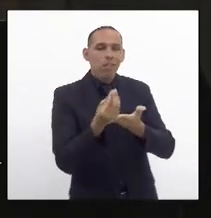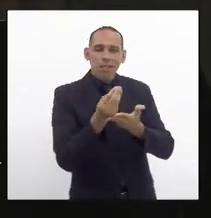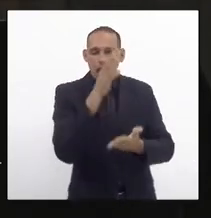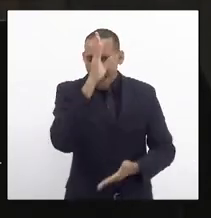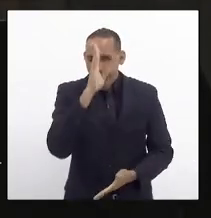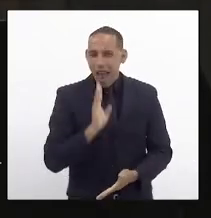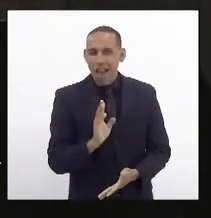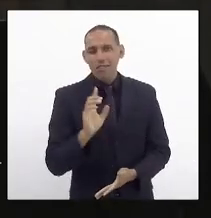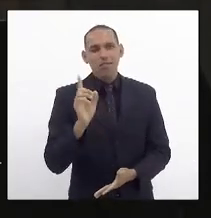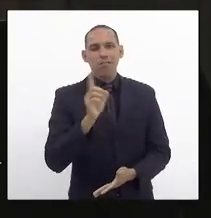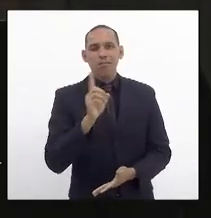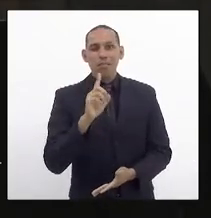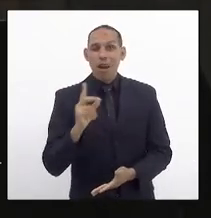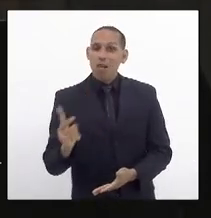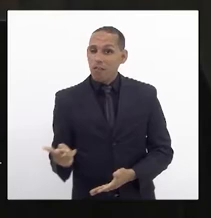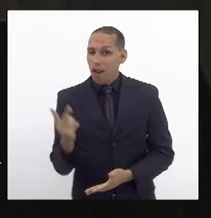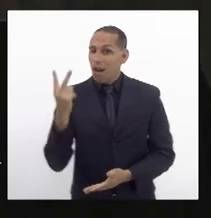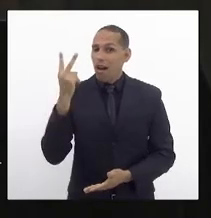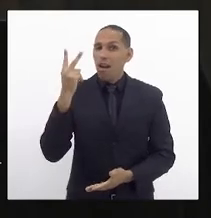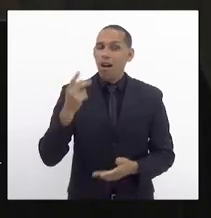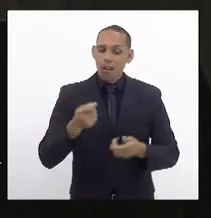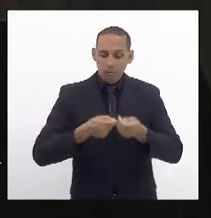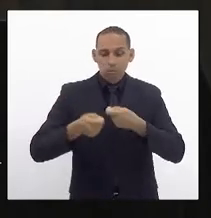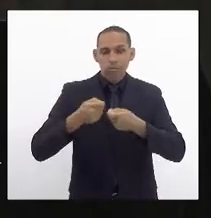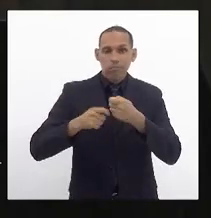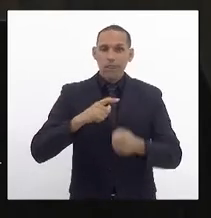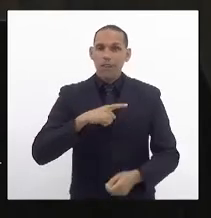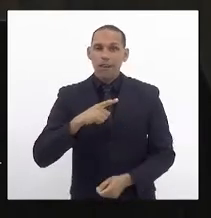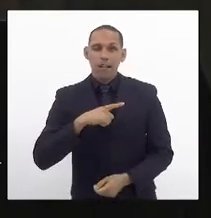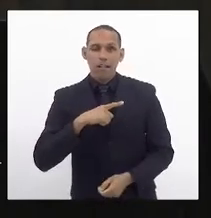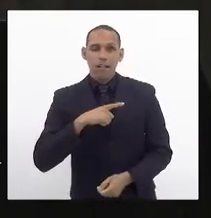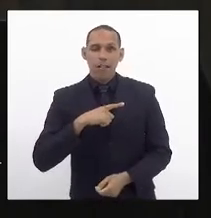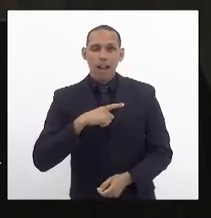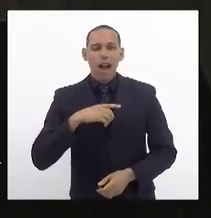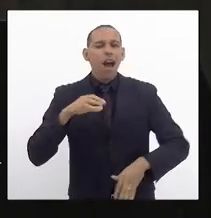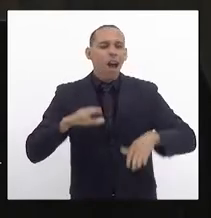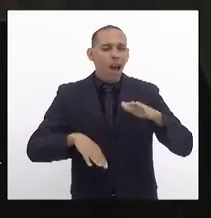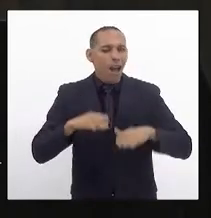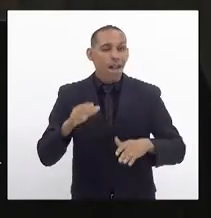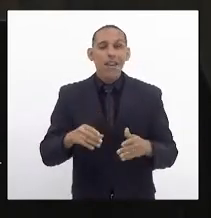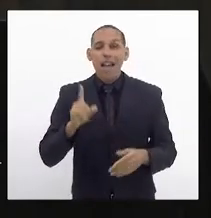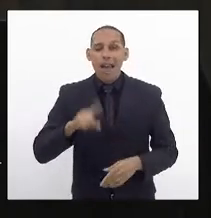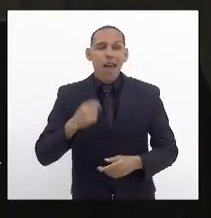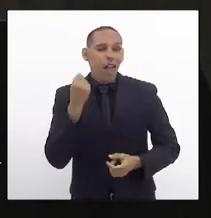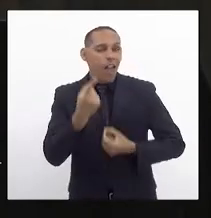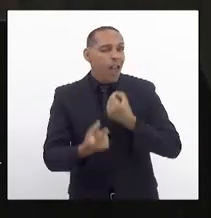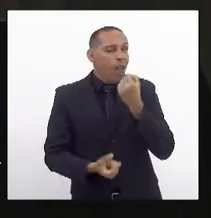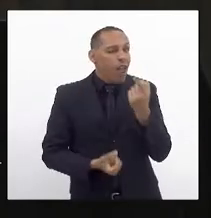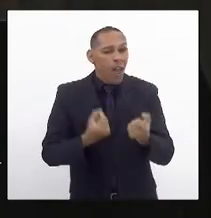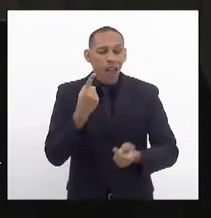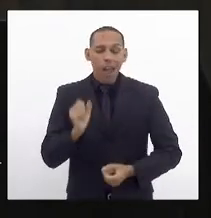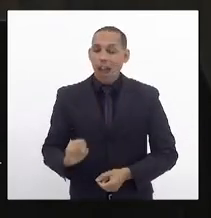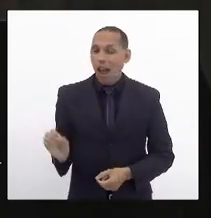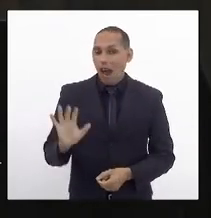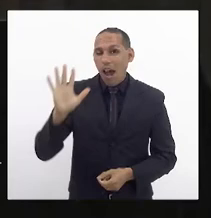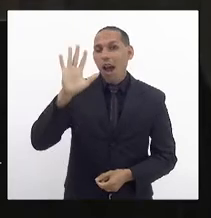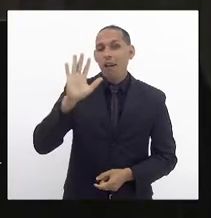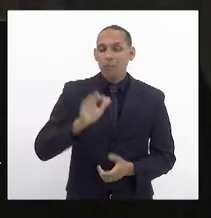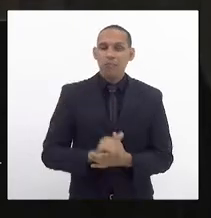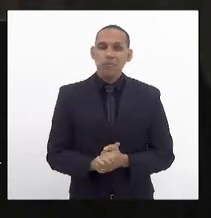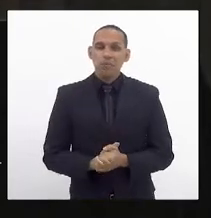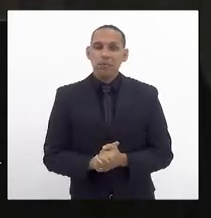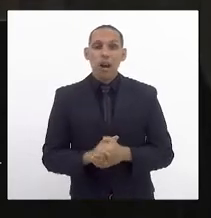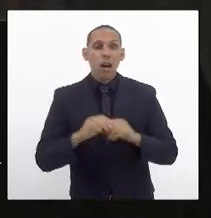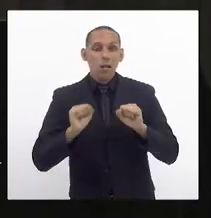ela tem um Valor Econômico precisa-se saber que ela é algumas vezes Rara e dispendiosa e que pode